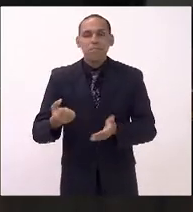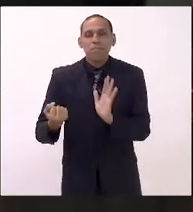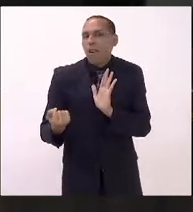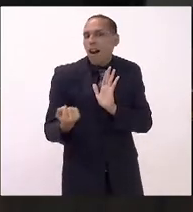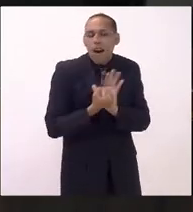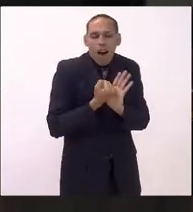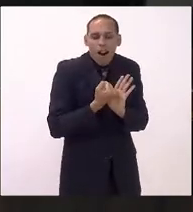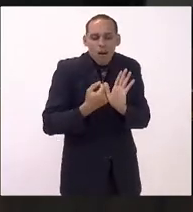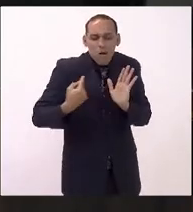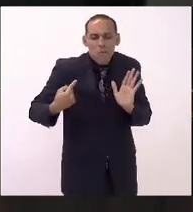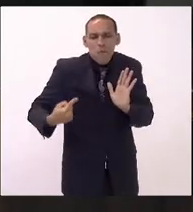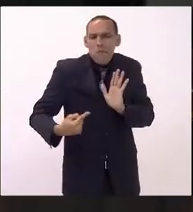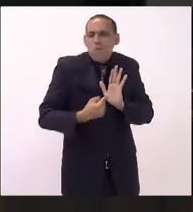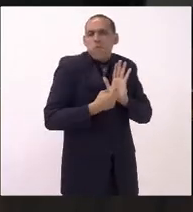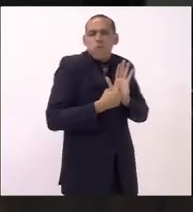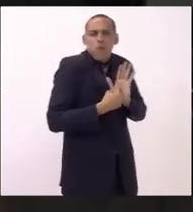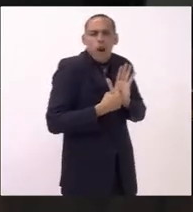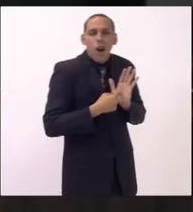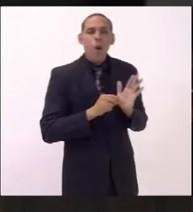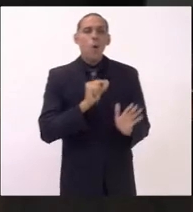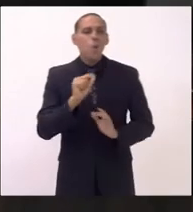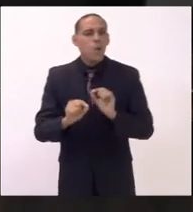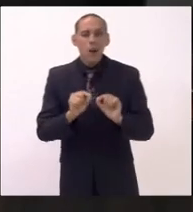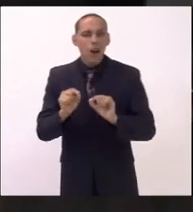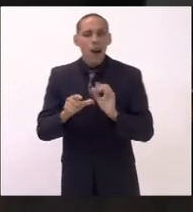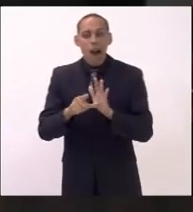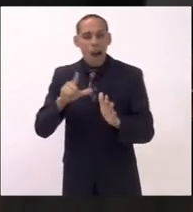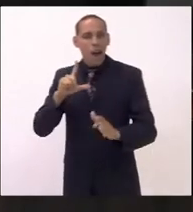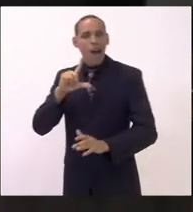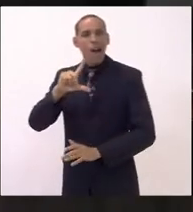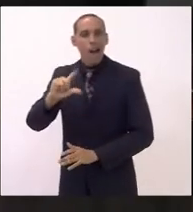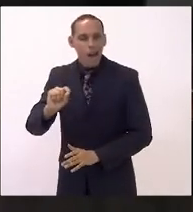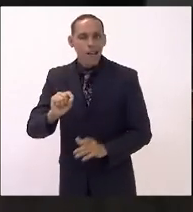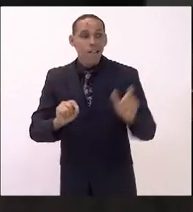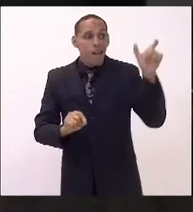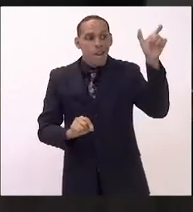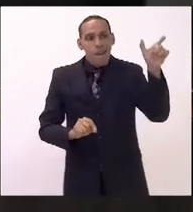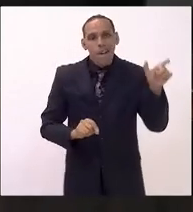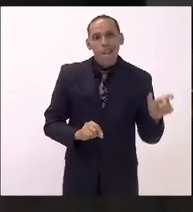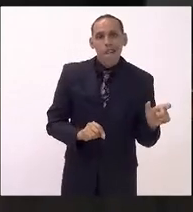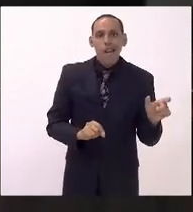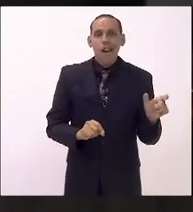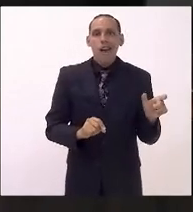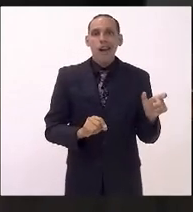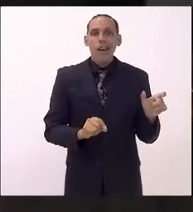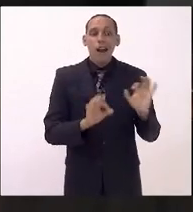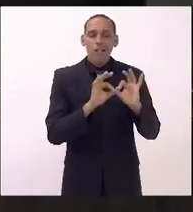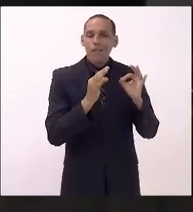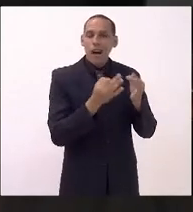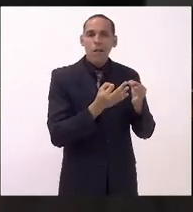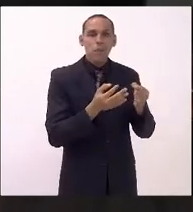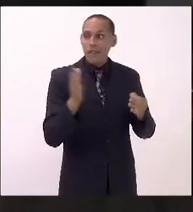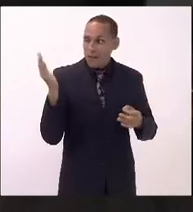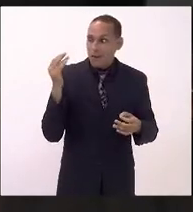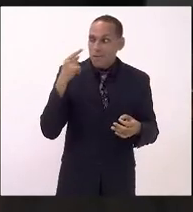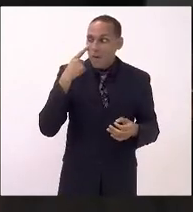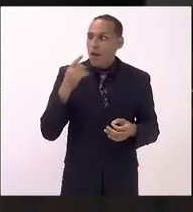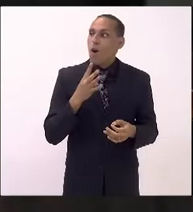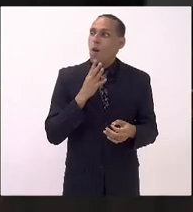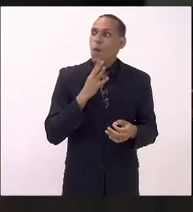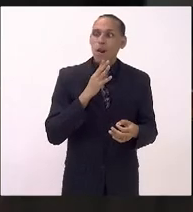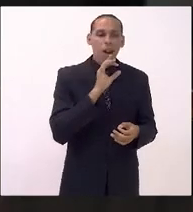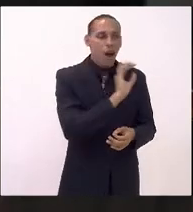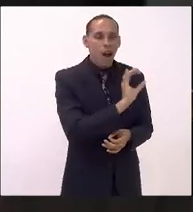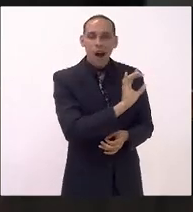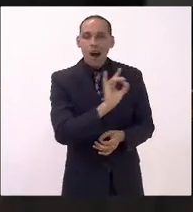profundamente foi que, antes da gente sair, o Ivani fez questão de apresentar a sua família. Sabe, a gente